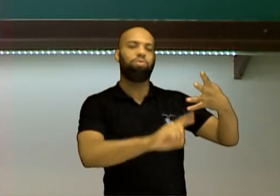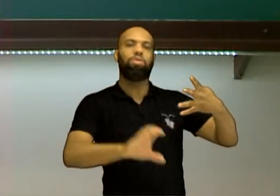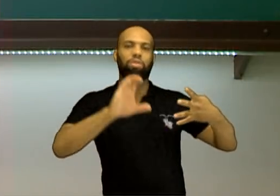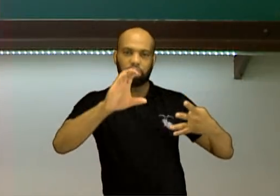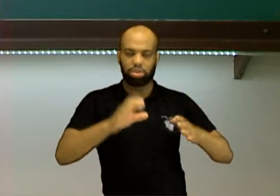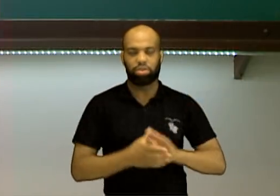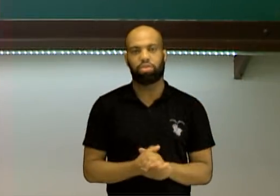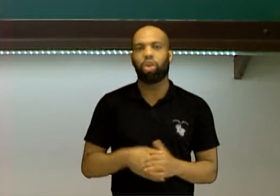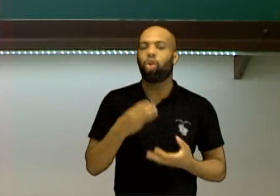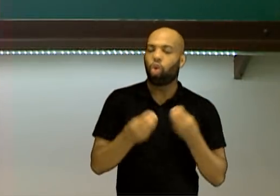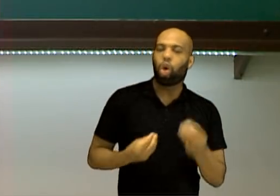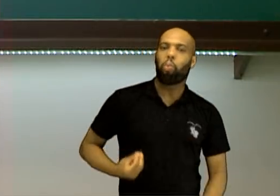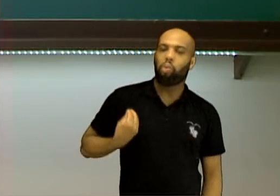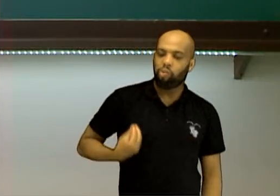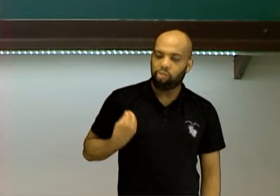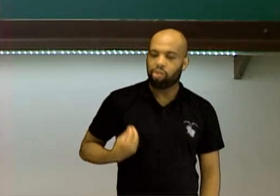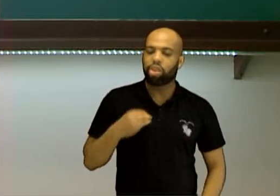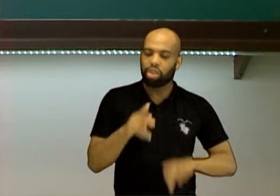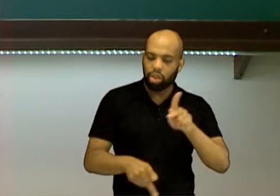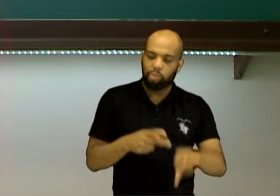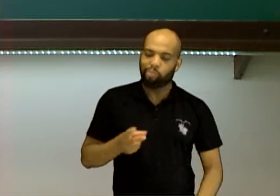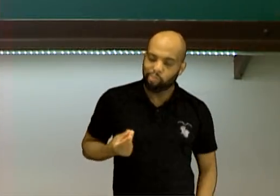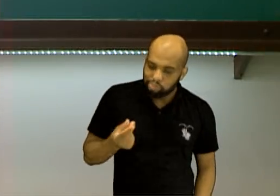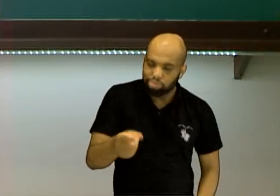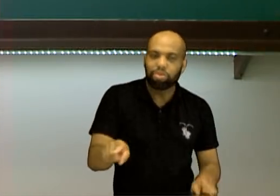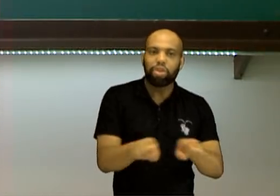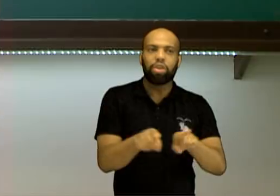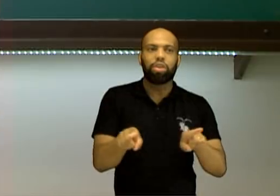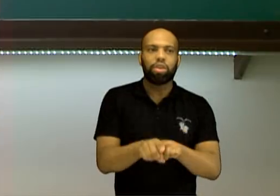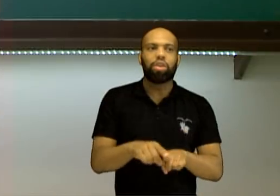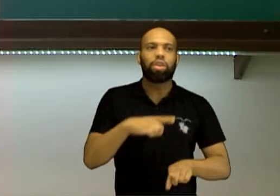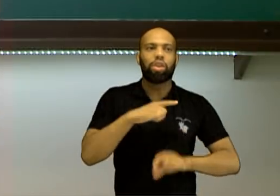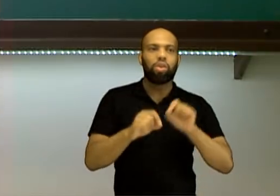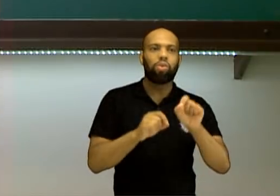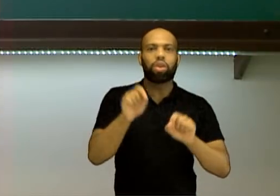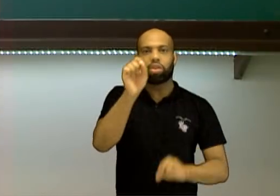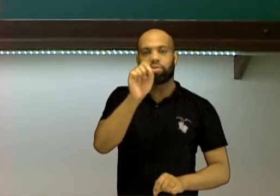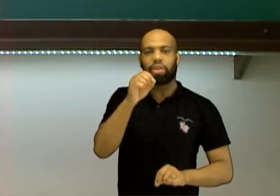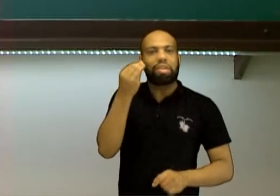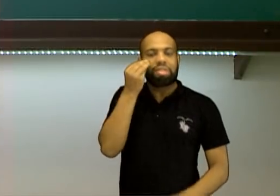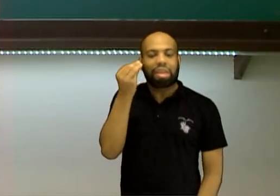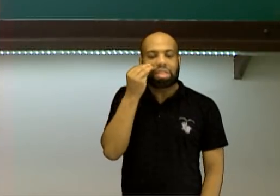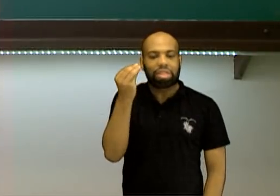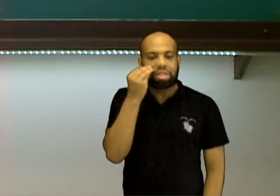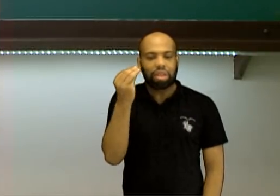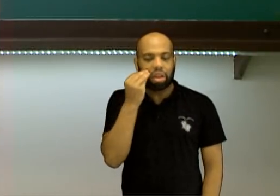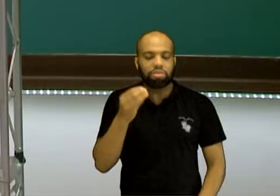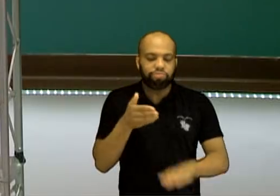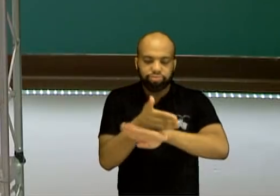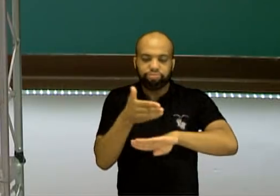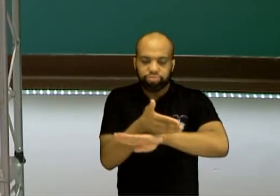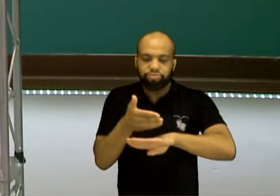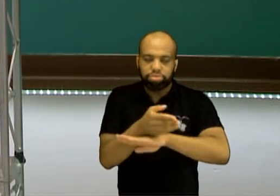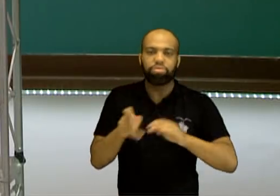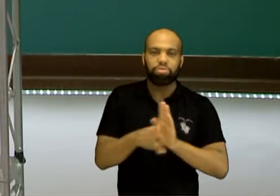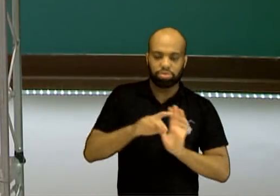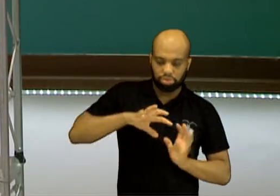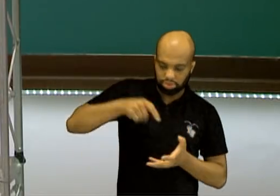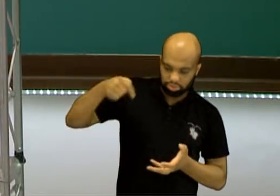a sobrevivência do seu povo e figurando aí no cenário mundial, participando da geopolítica